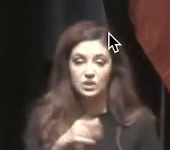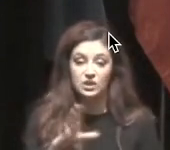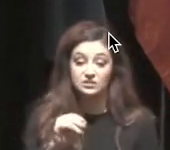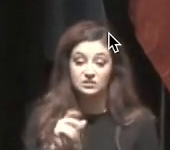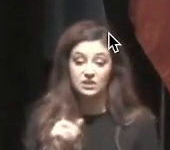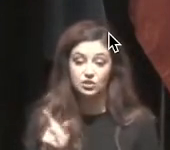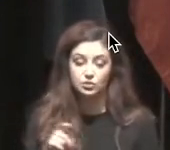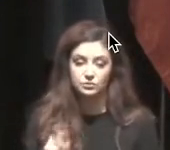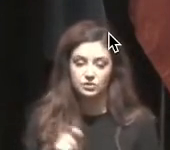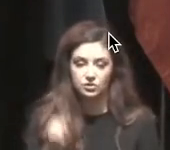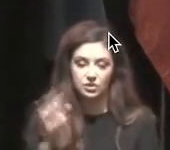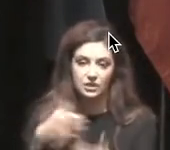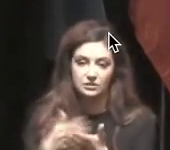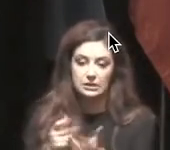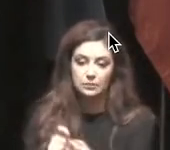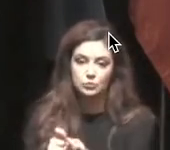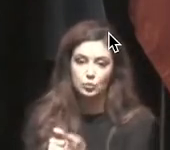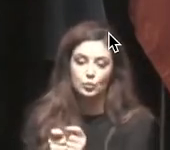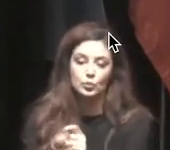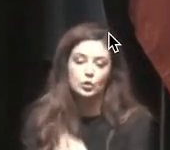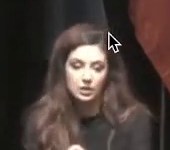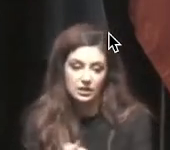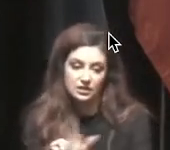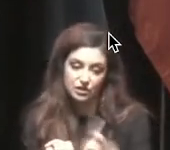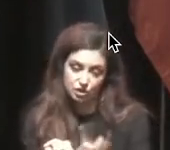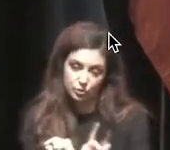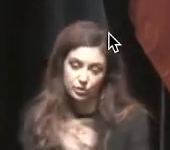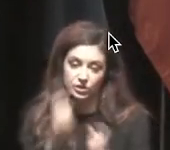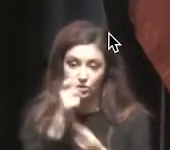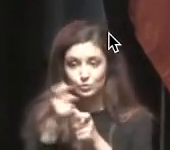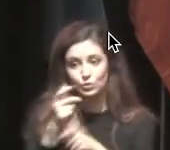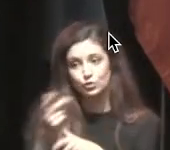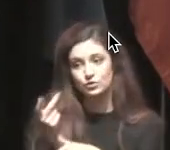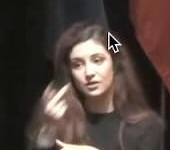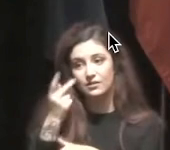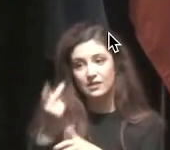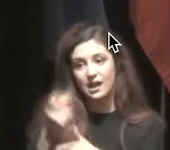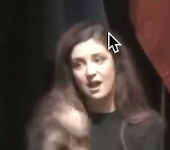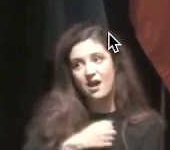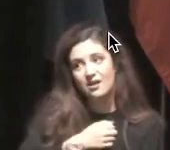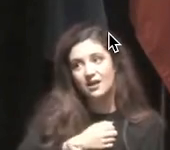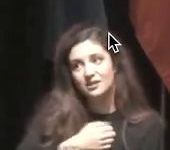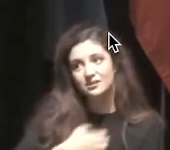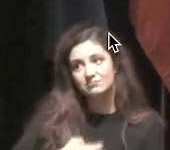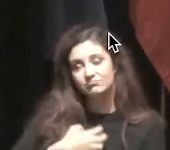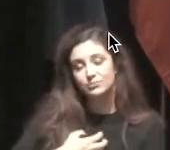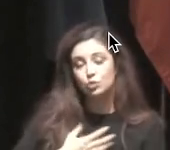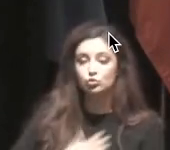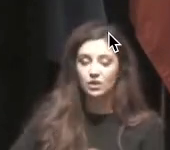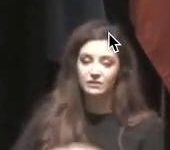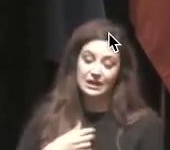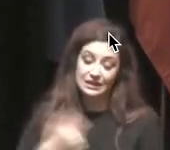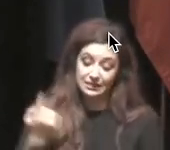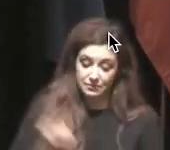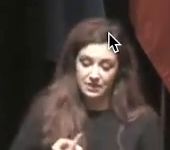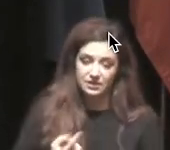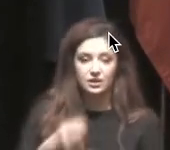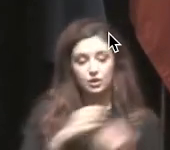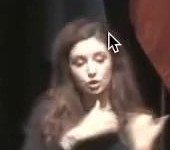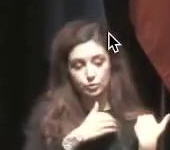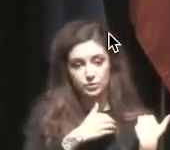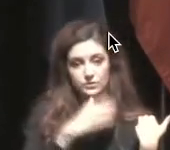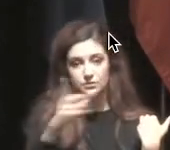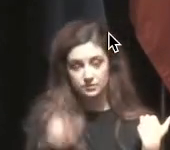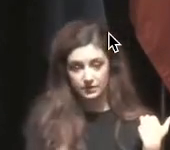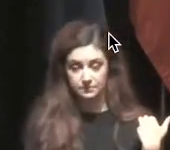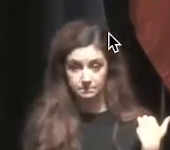para reverter este afastamento cada vez maior entre Lisboa e as pessoas que gostavam de a sentir como sua casa. Tem esse dever e tem essa responsabilidade. Mas